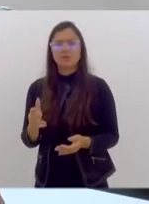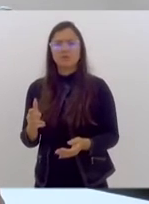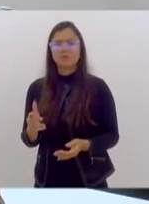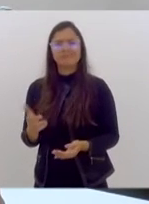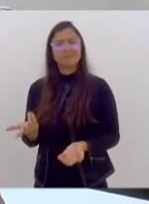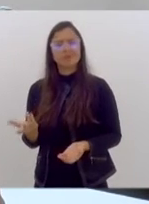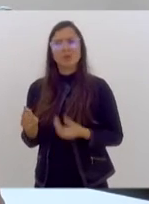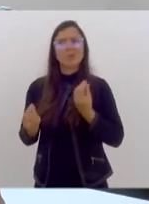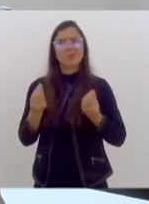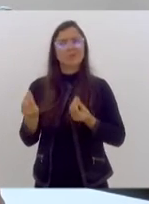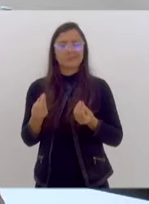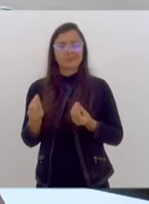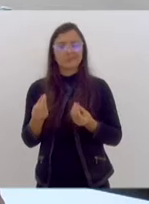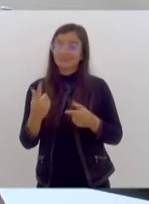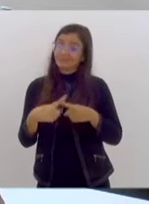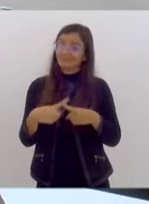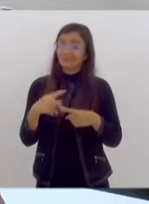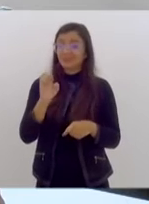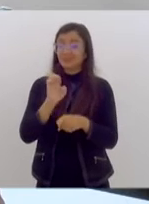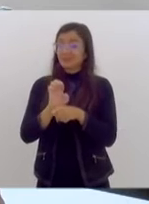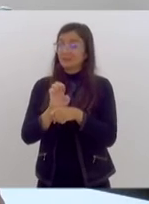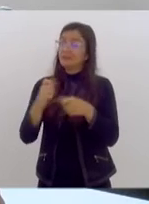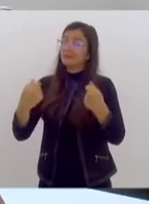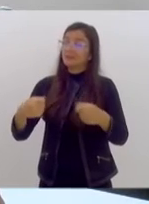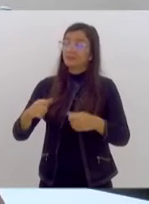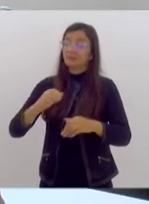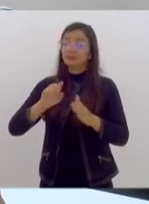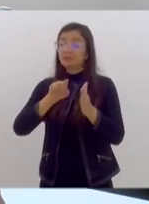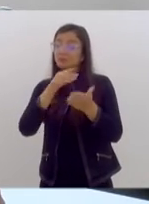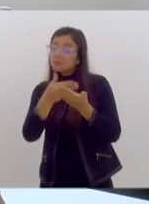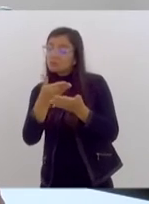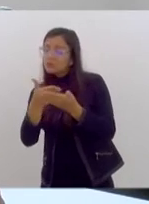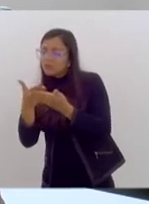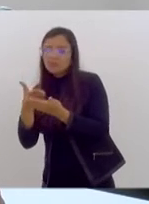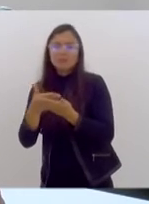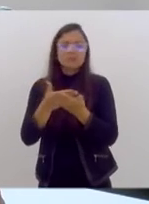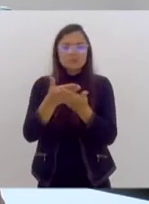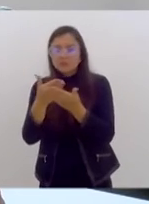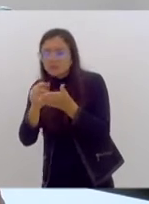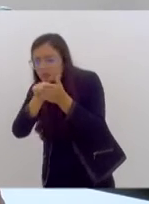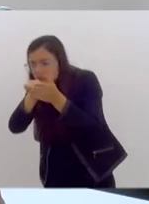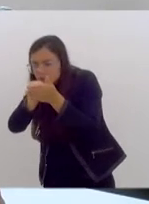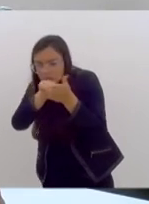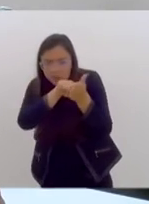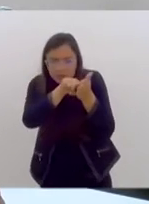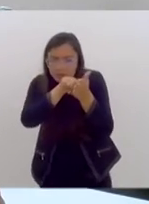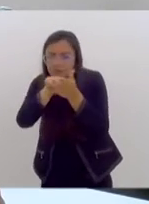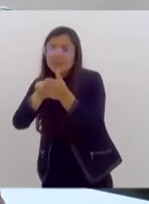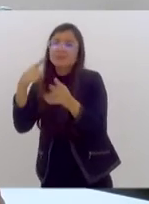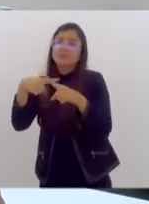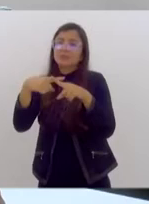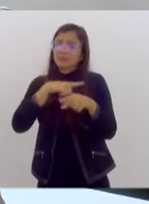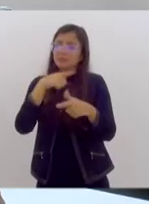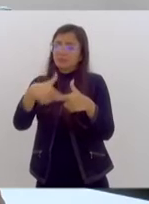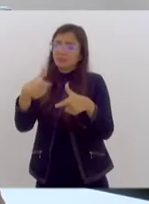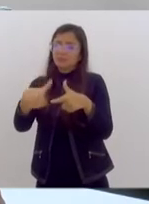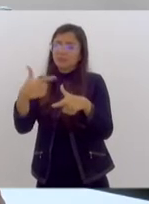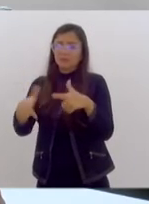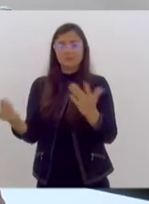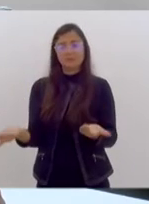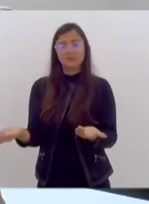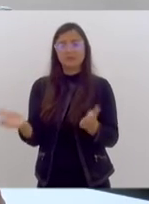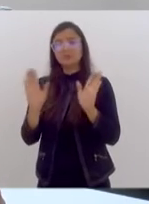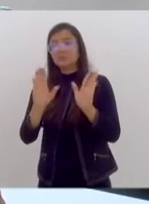prevê inclusive que o estado faça um estudo de viabilidade diante dessa experiência cheia de problemas da privação faça o estudo de viabilidade sobre